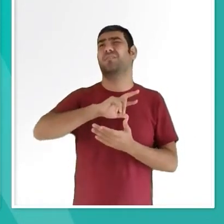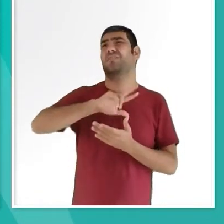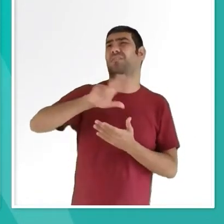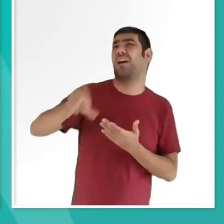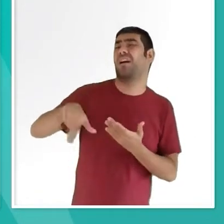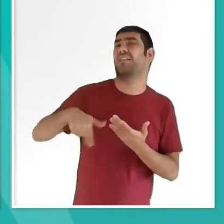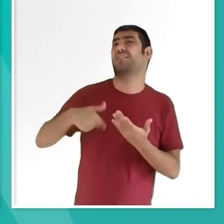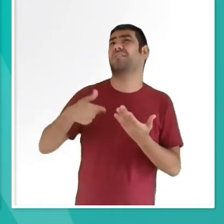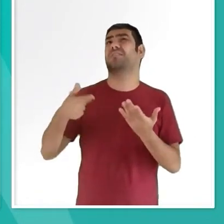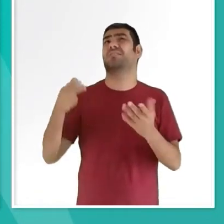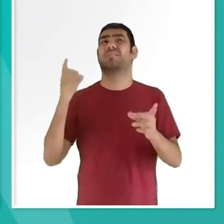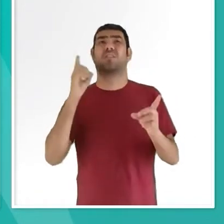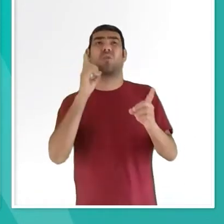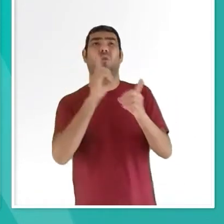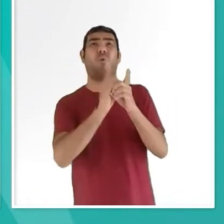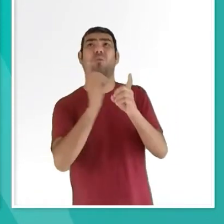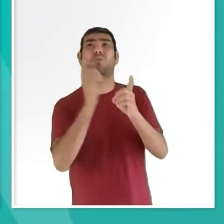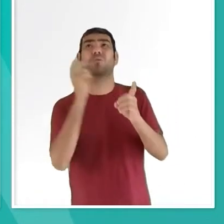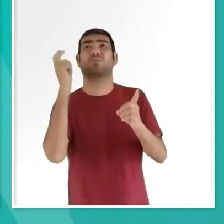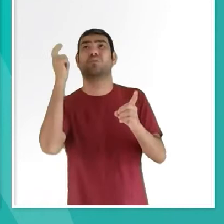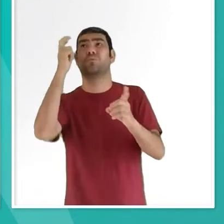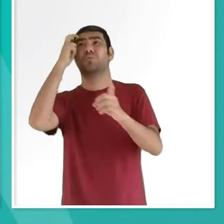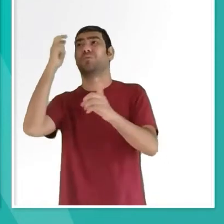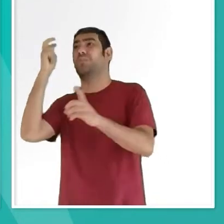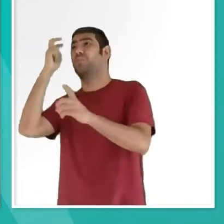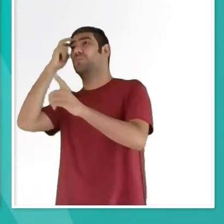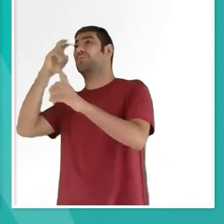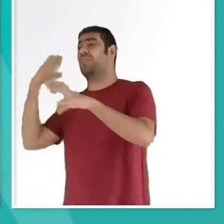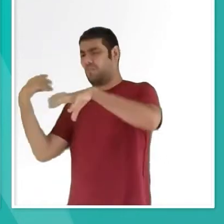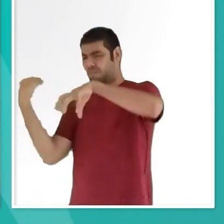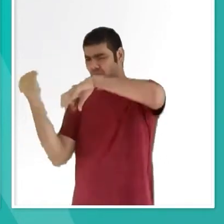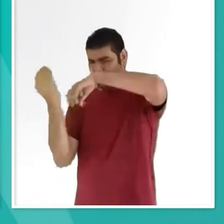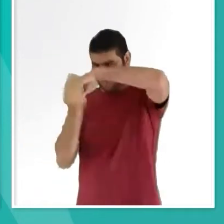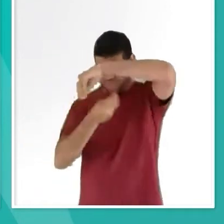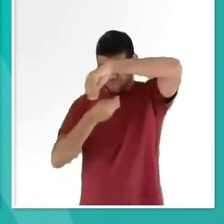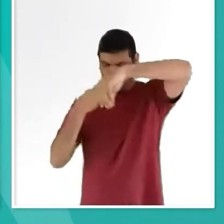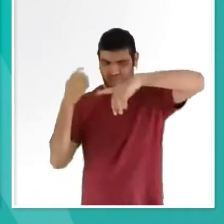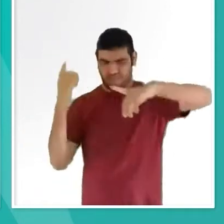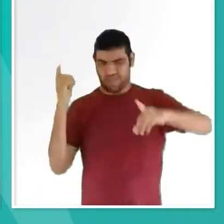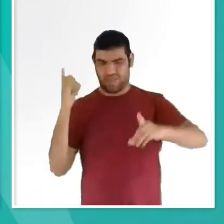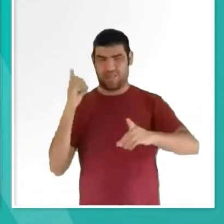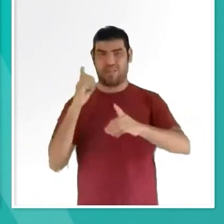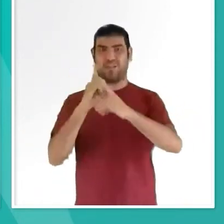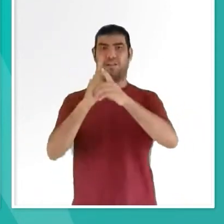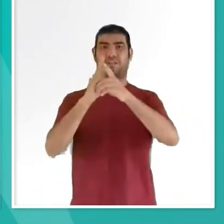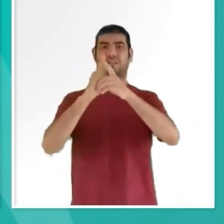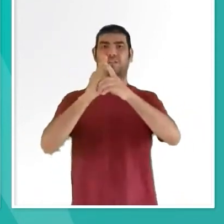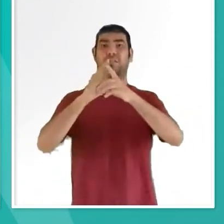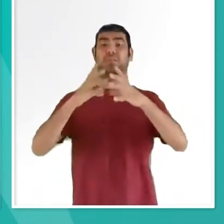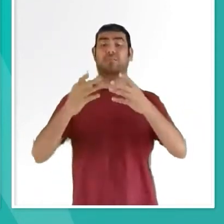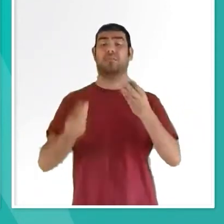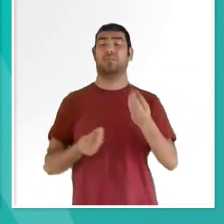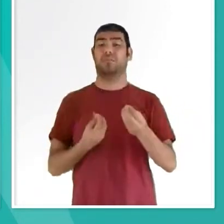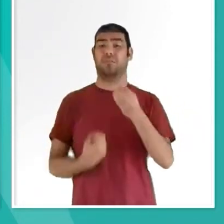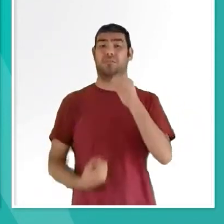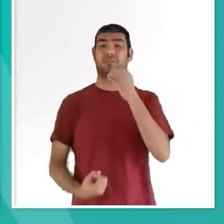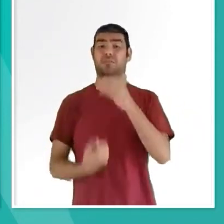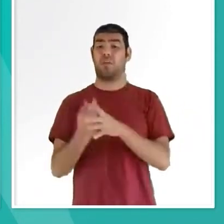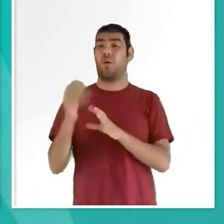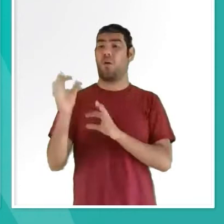encontros de culturas. Esse encontro de cultura acabou então fazendo com que se organizasse um